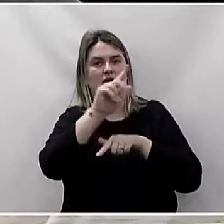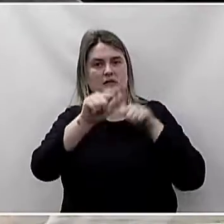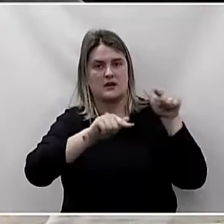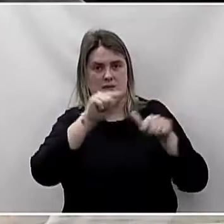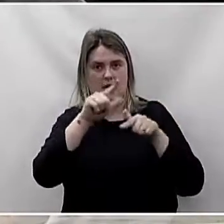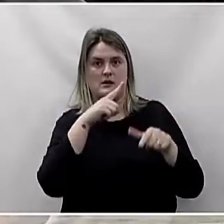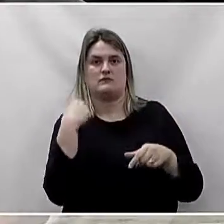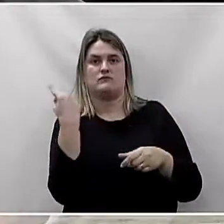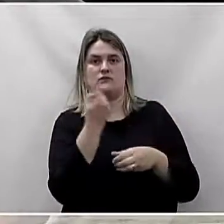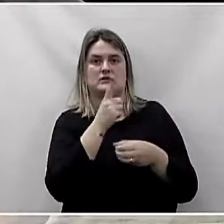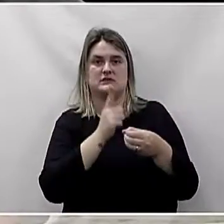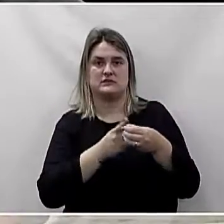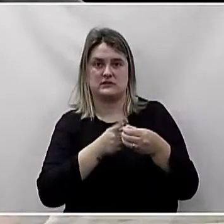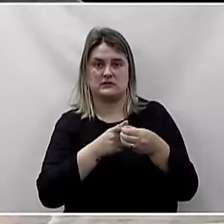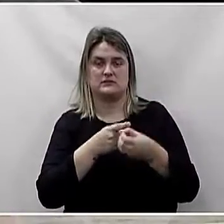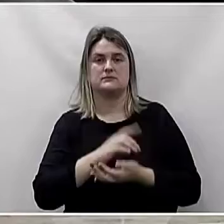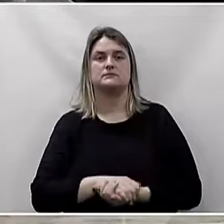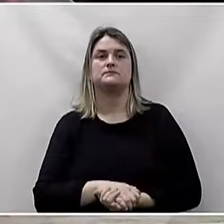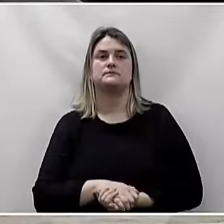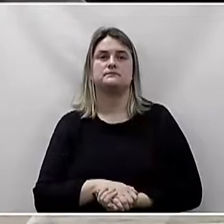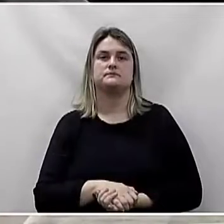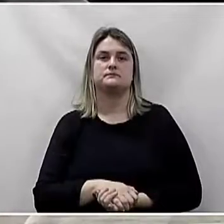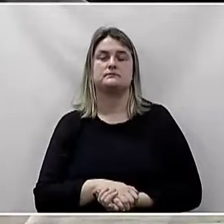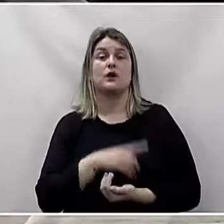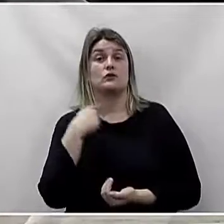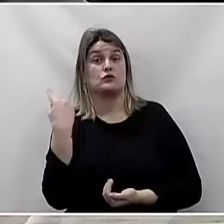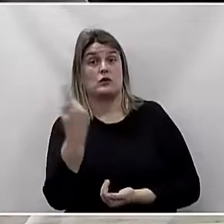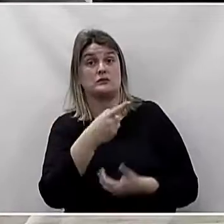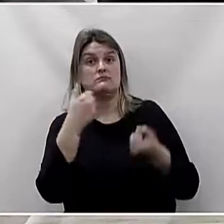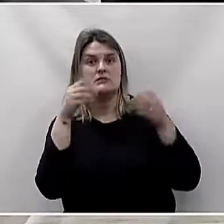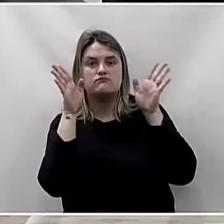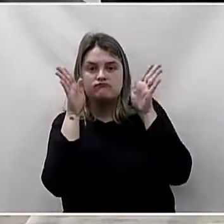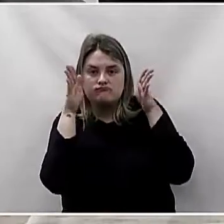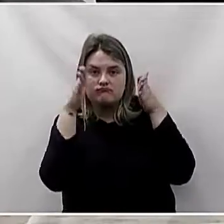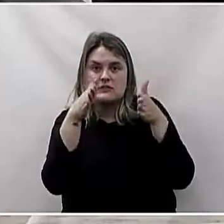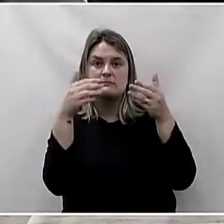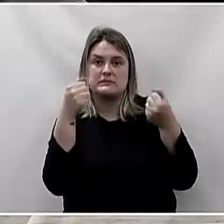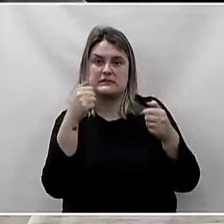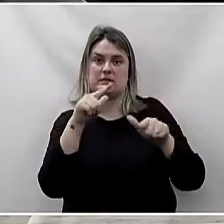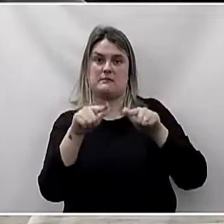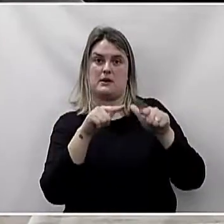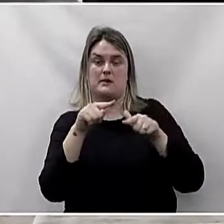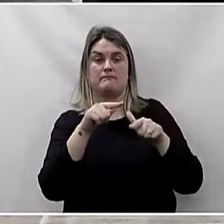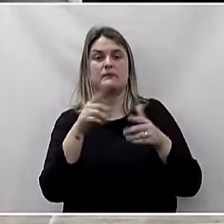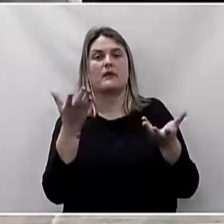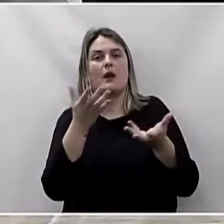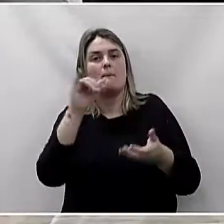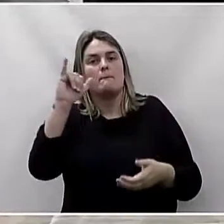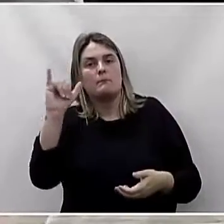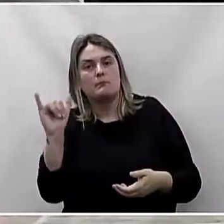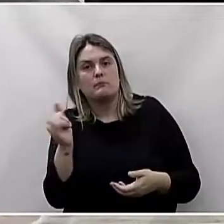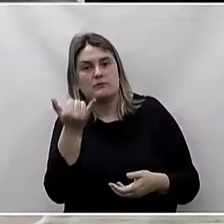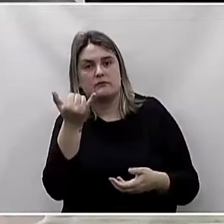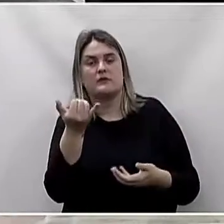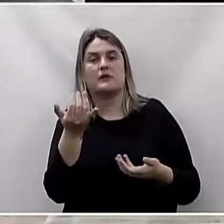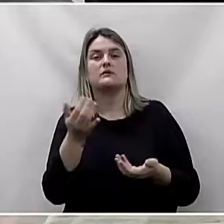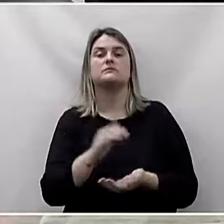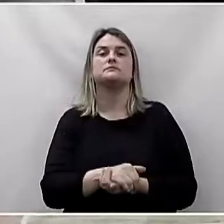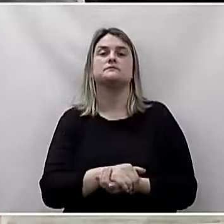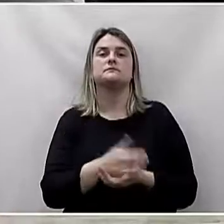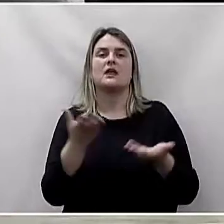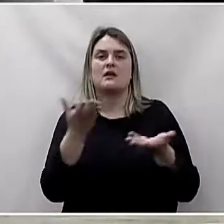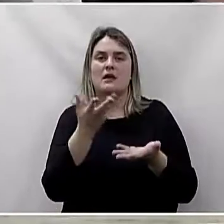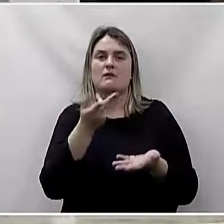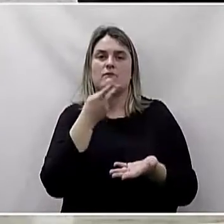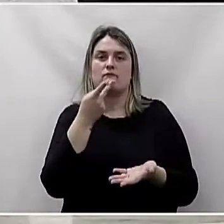na nossa cidade que nós não temos Nós precisamos trabalhar e aproveitando eu gostaria aqui